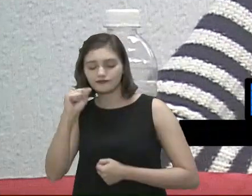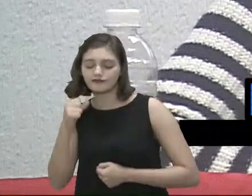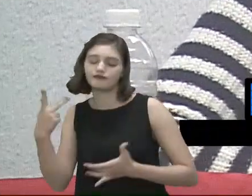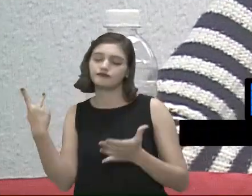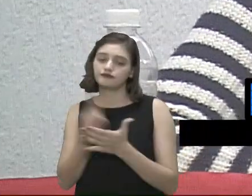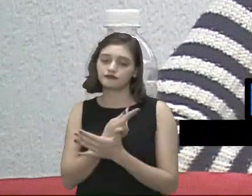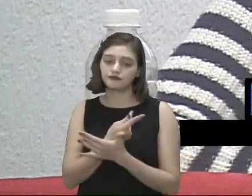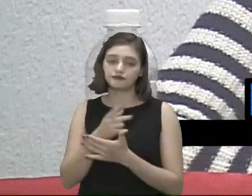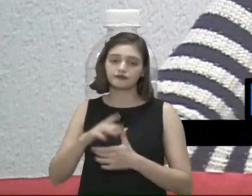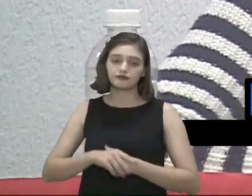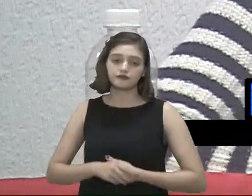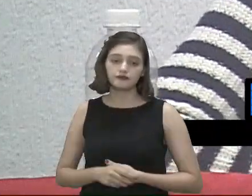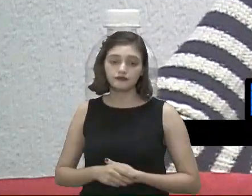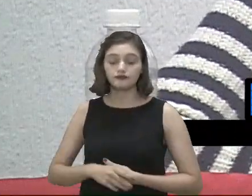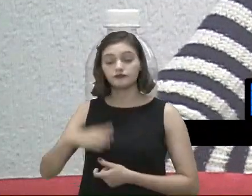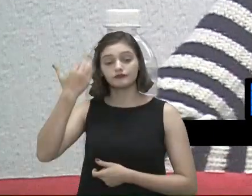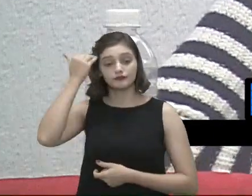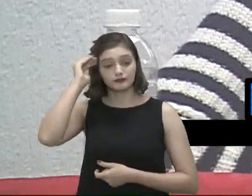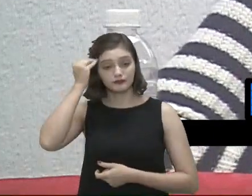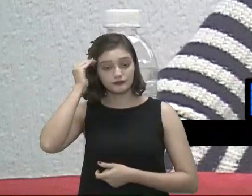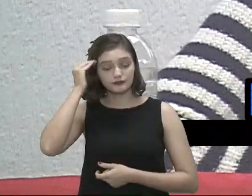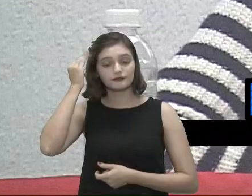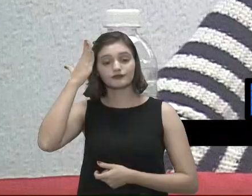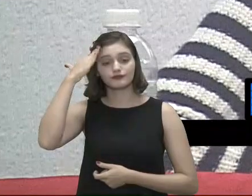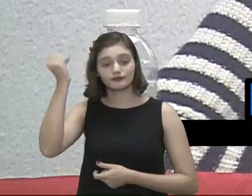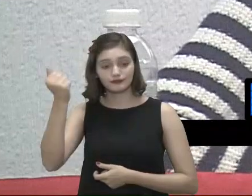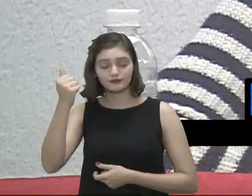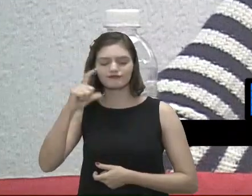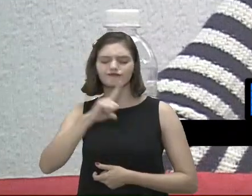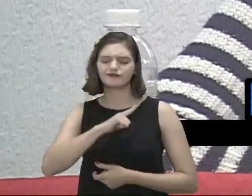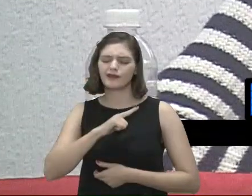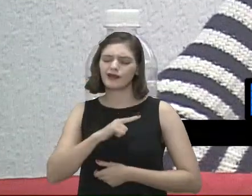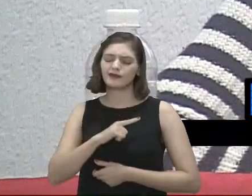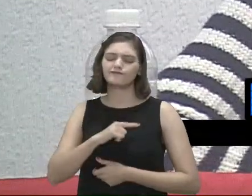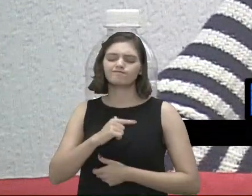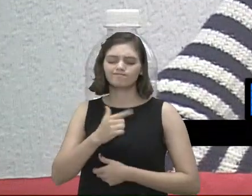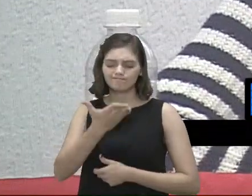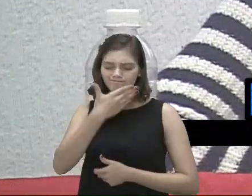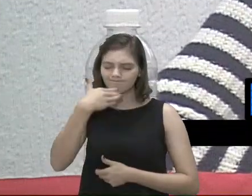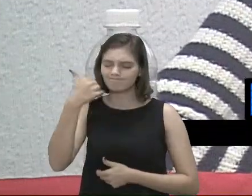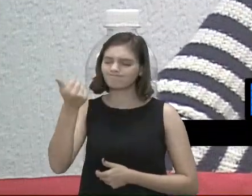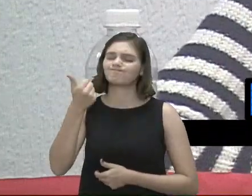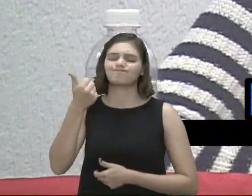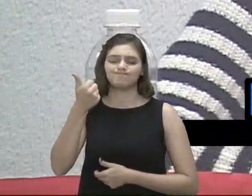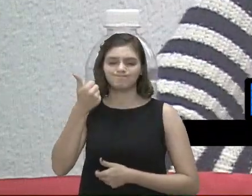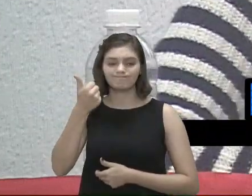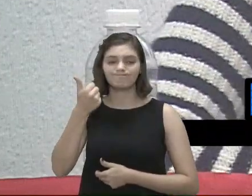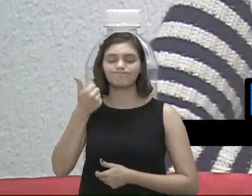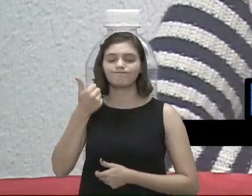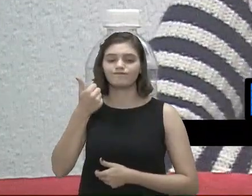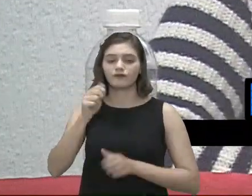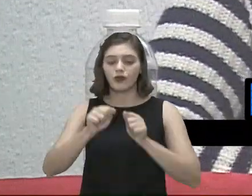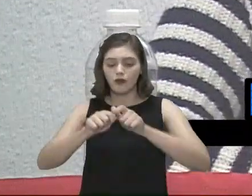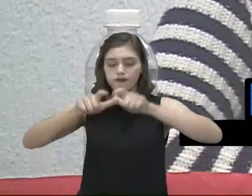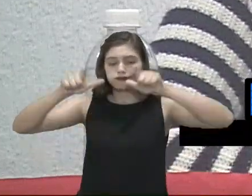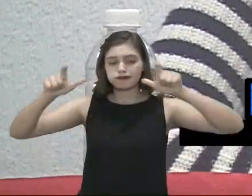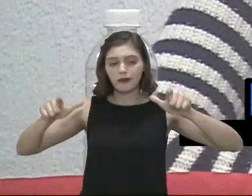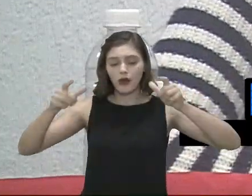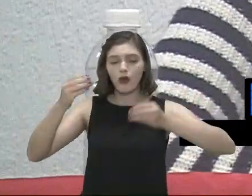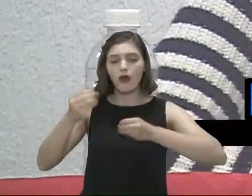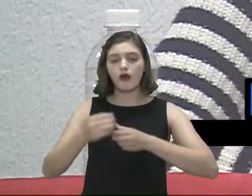erros, entendemos, sabemos que temos muito a melhorar, muito, em ampliação,